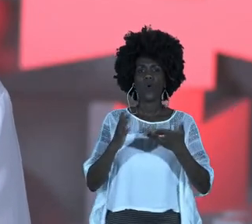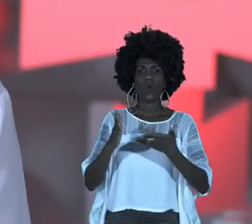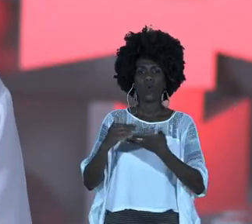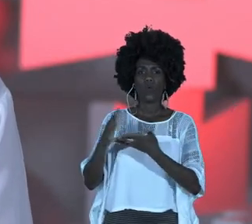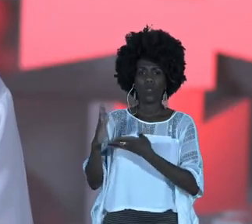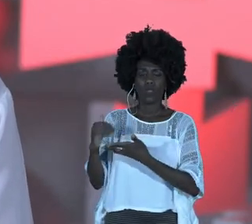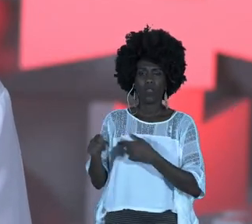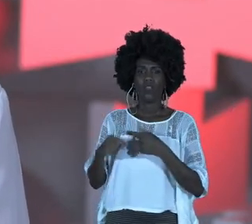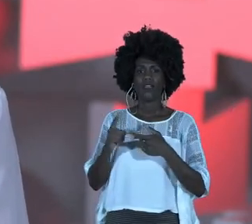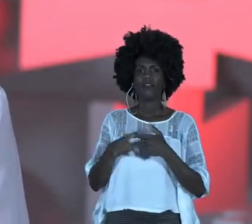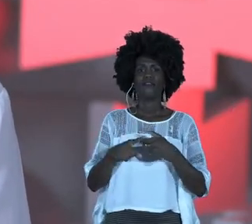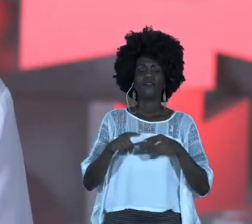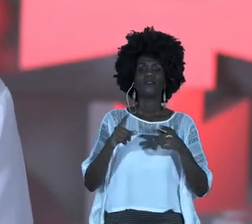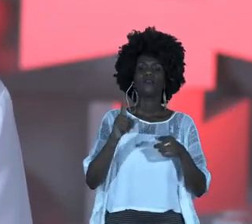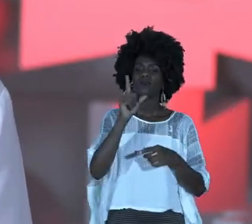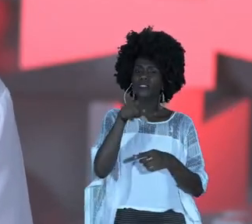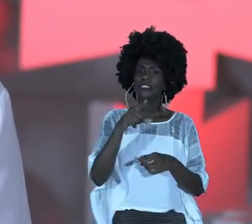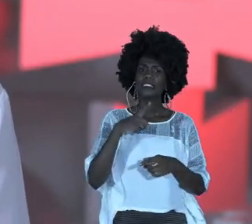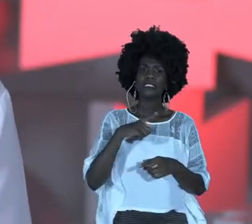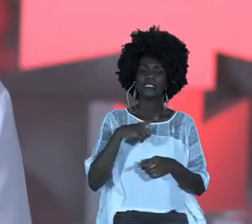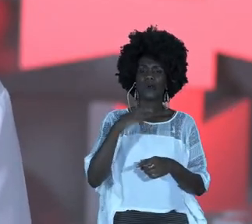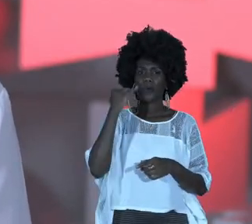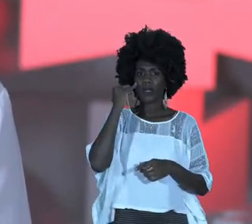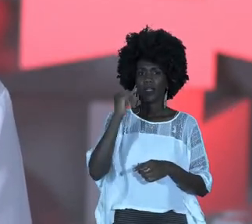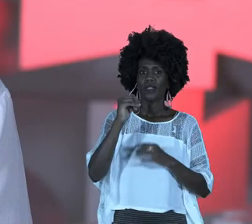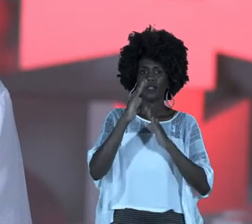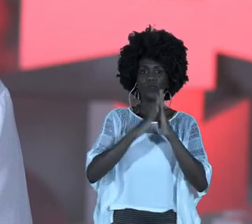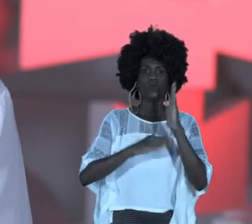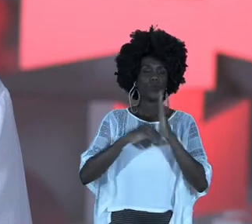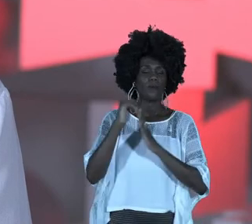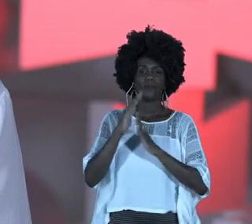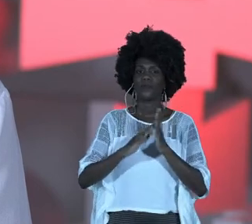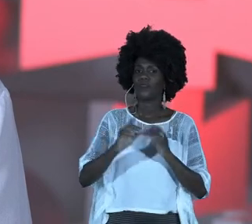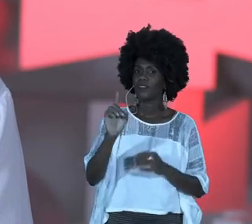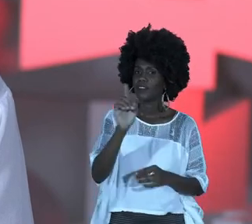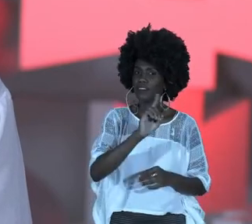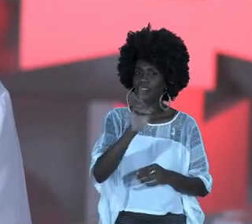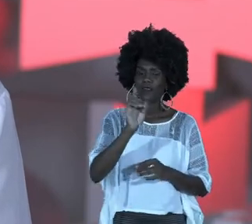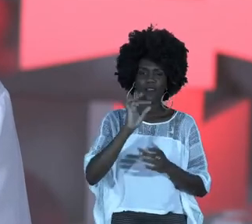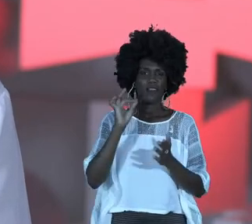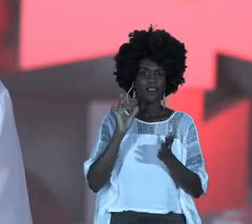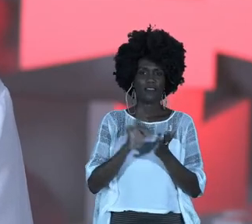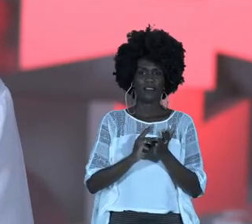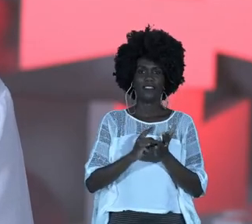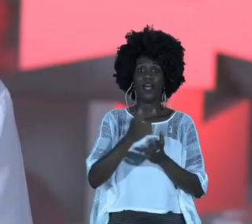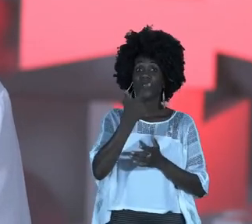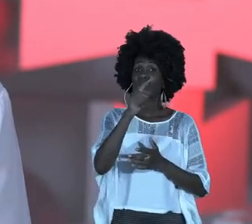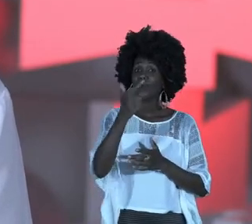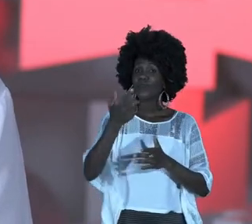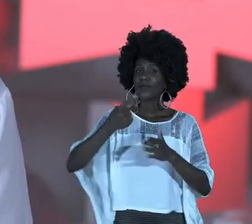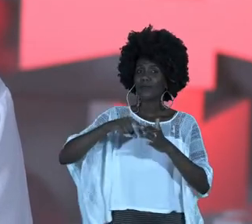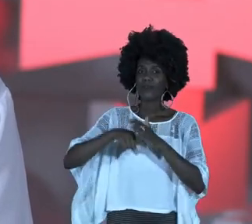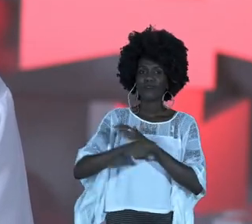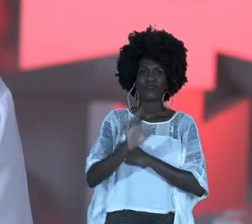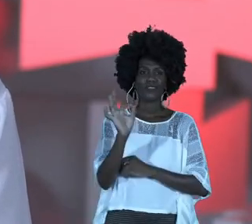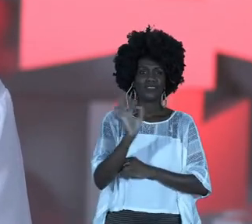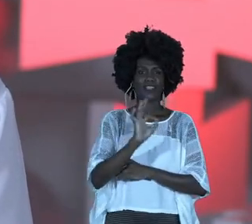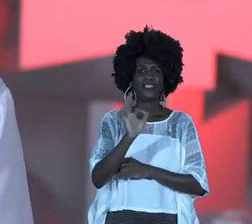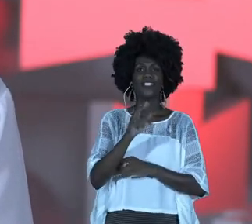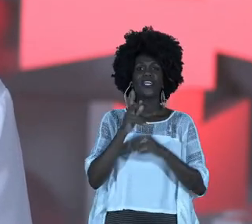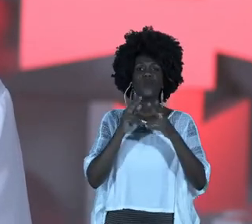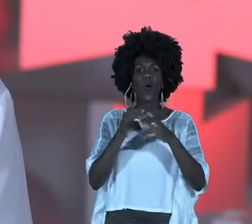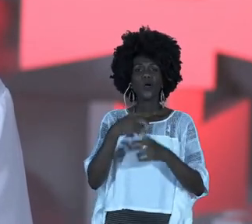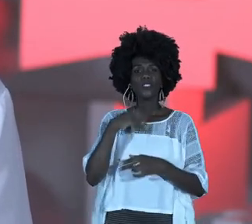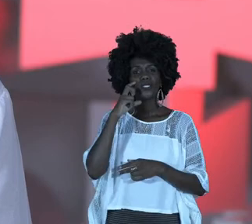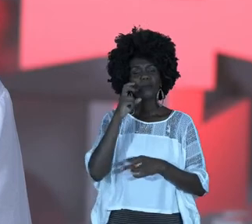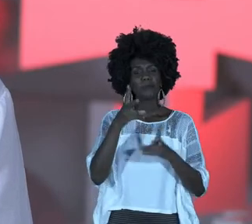sagrado. E tem toda essa ideia de uma pintura que não é realista, não tem profundidade, como a gente